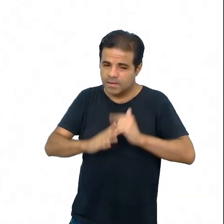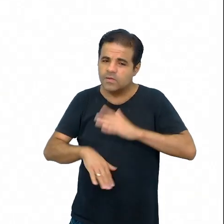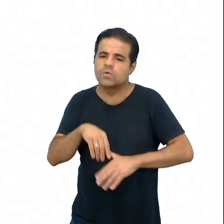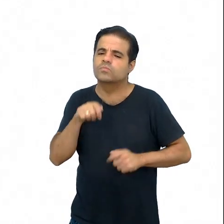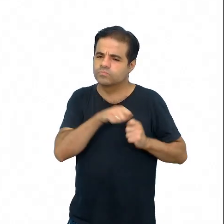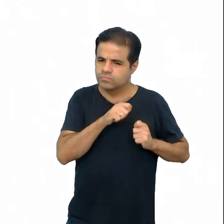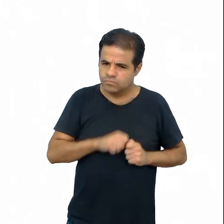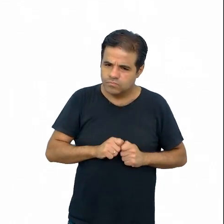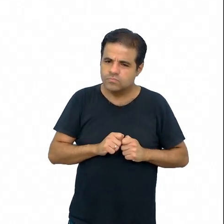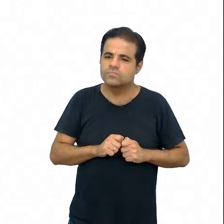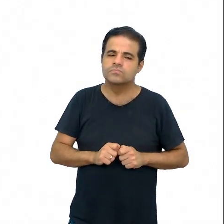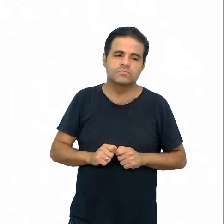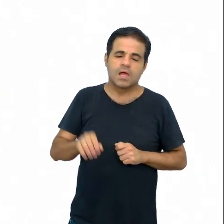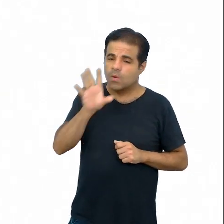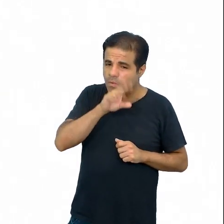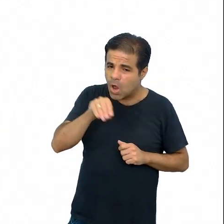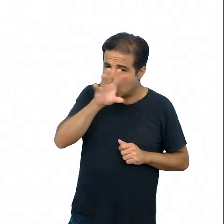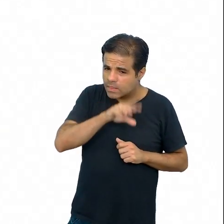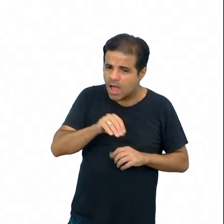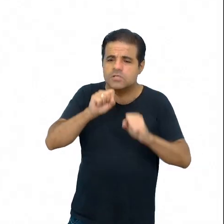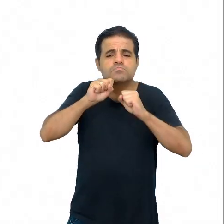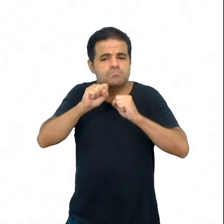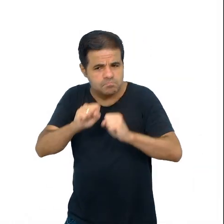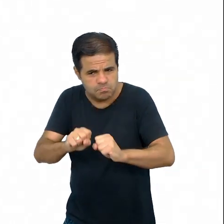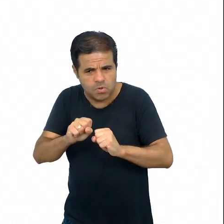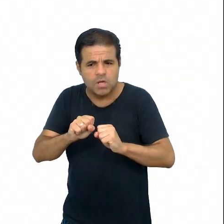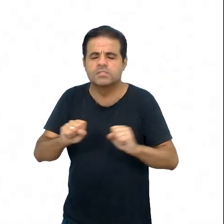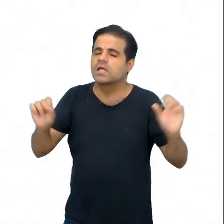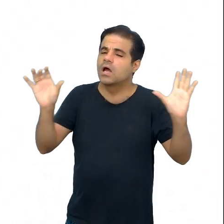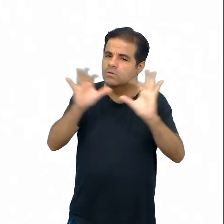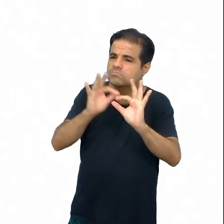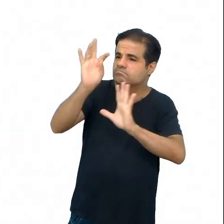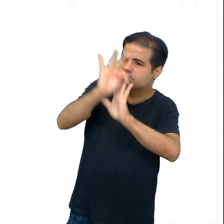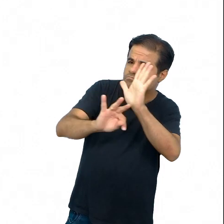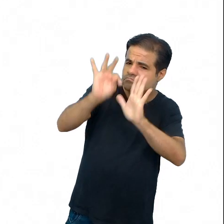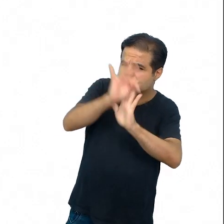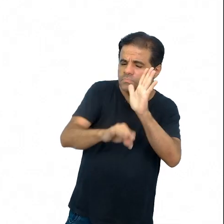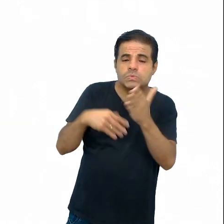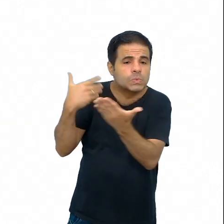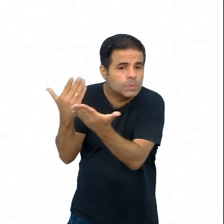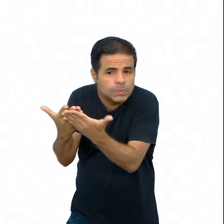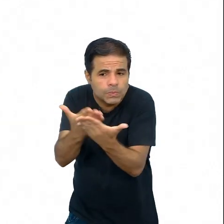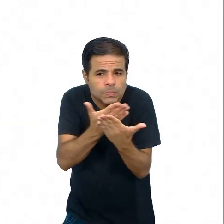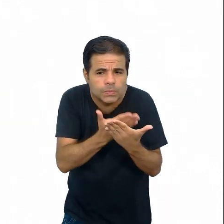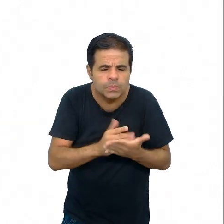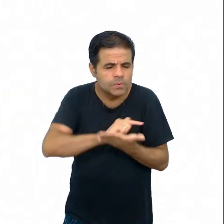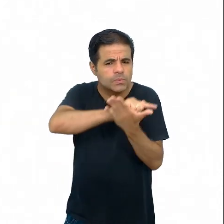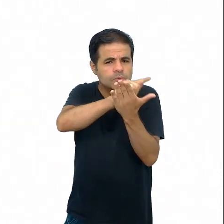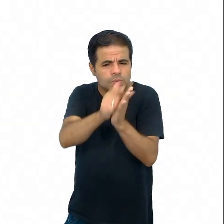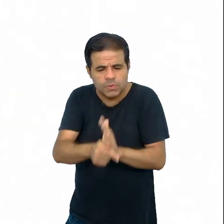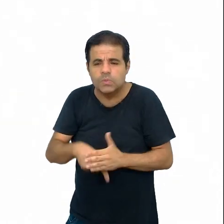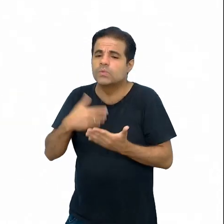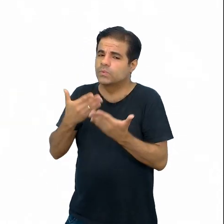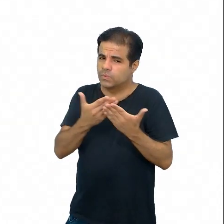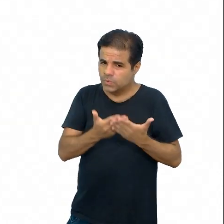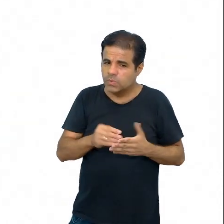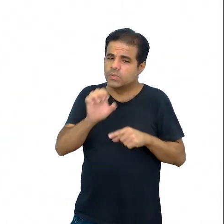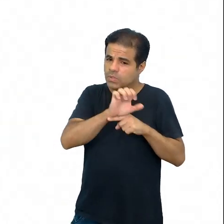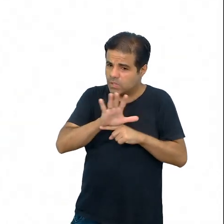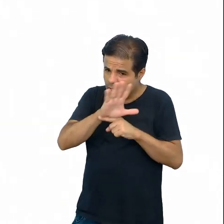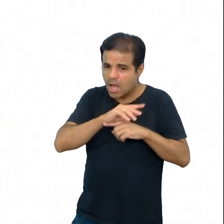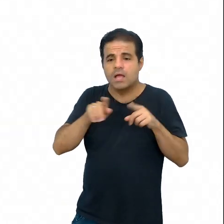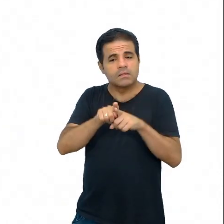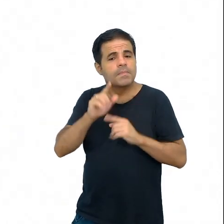socialização deles. Então, veja, a oralidade pode estar tanto nos textos escritos e são estudados, nos gêneros textuais, quanto também